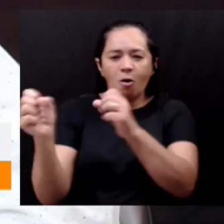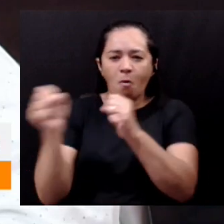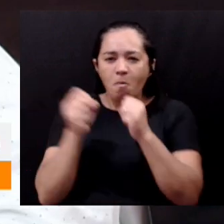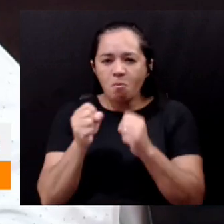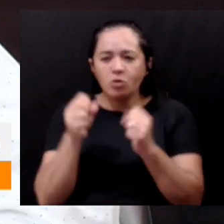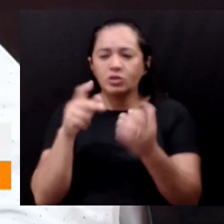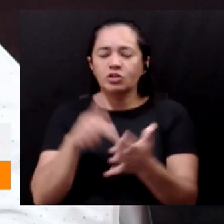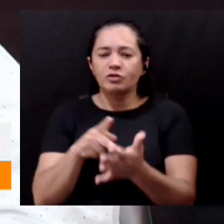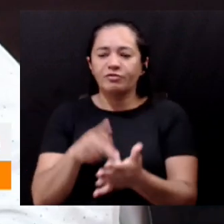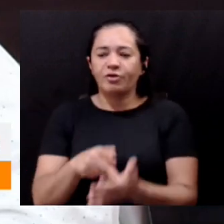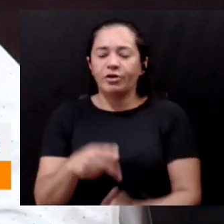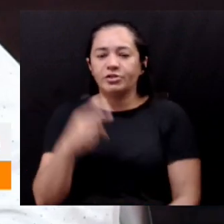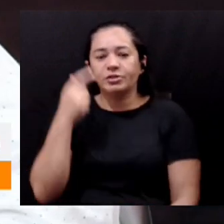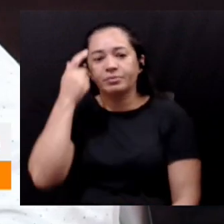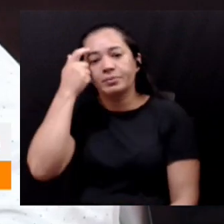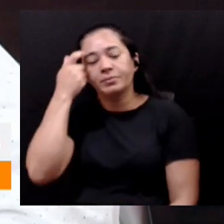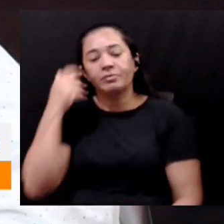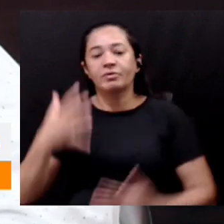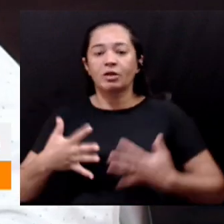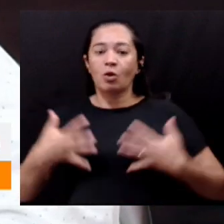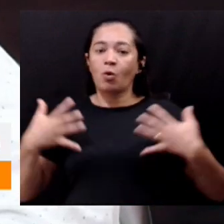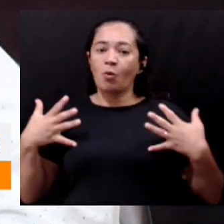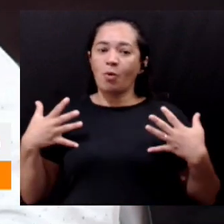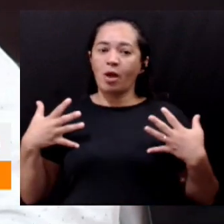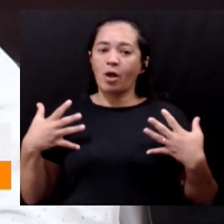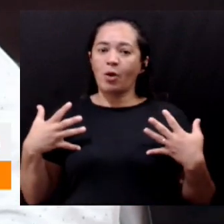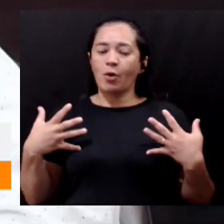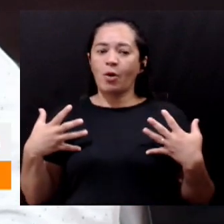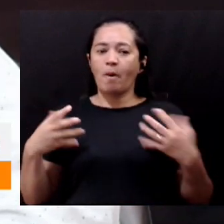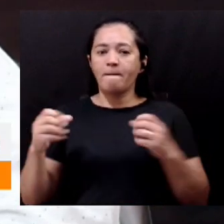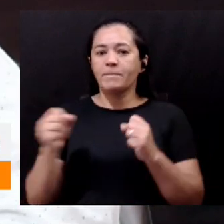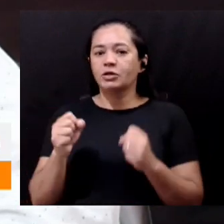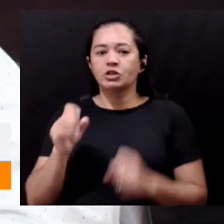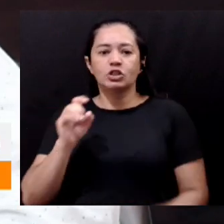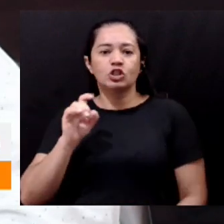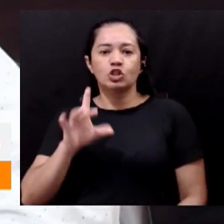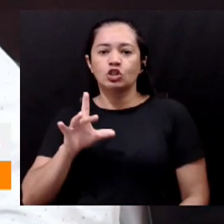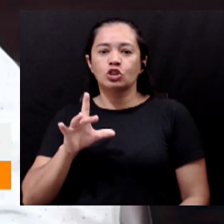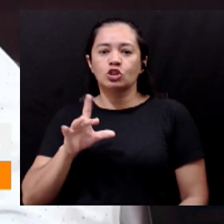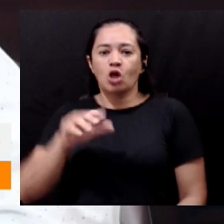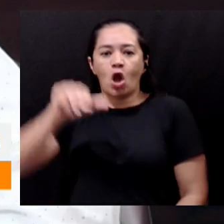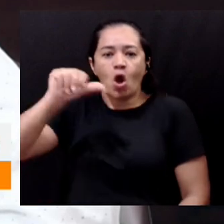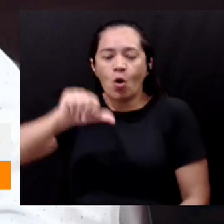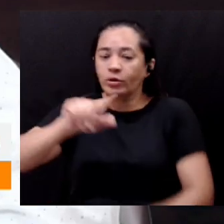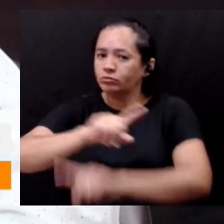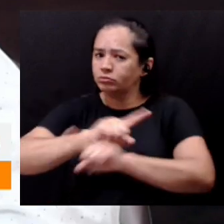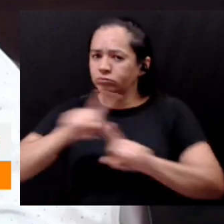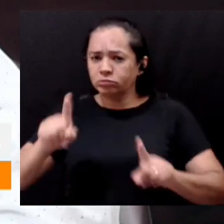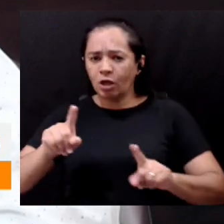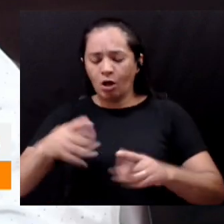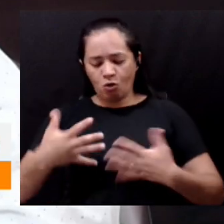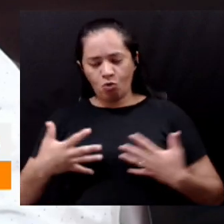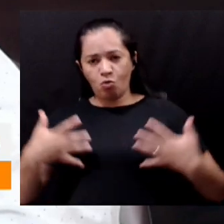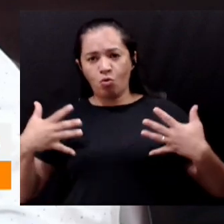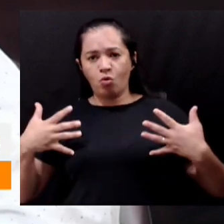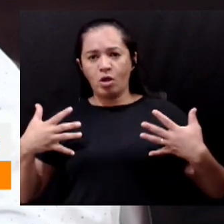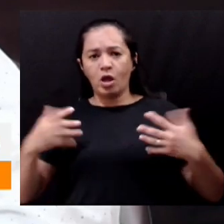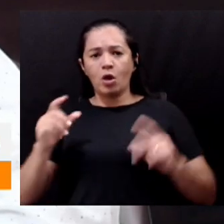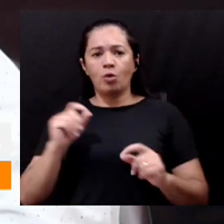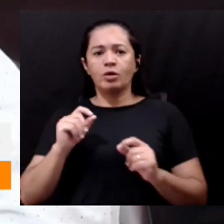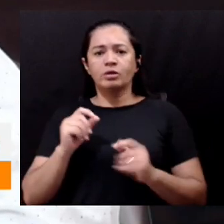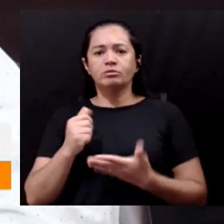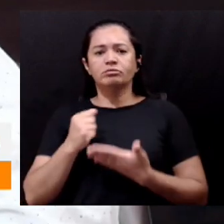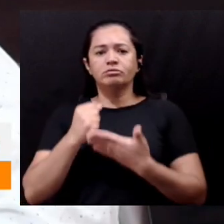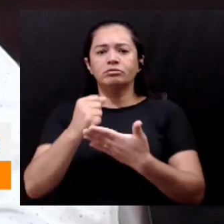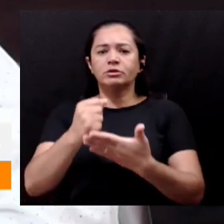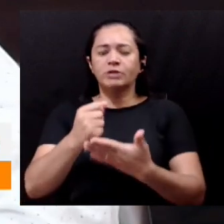ego em si, nós não podemos colocá-lo totalmente como vilão, né, o ego é aquele que traz a mediação entre a